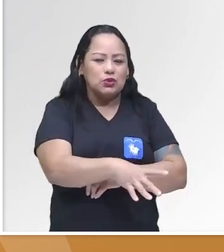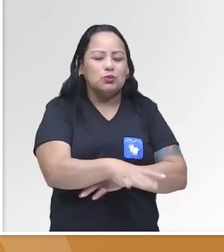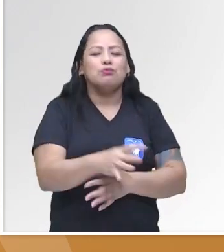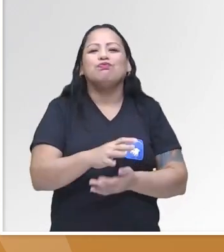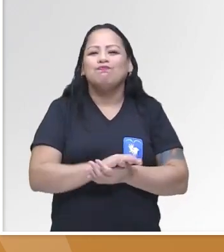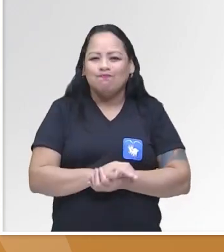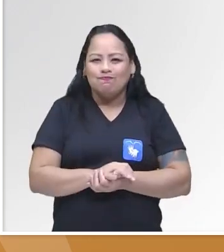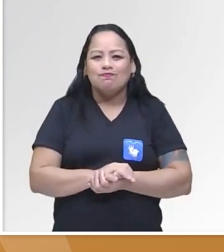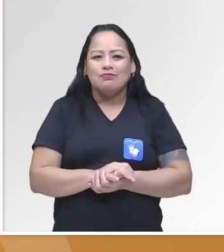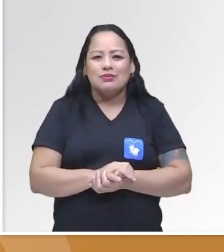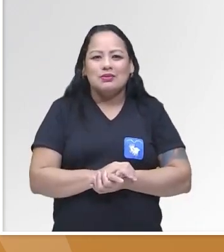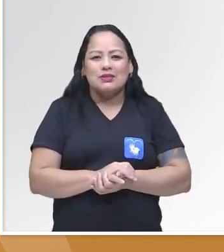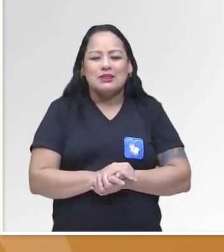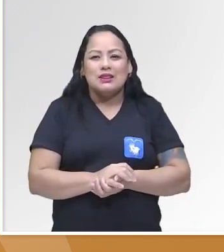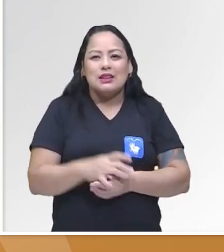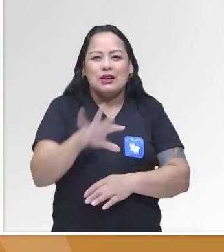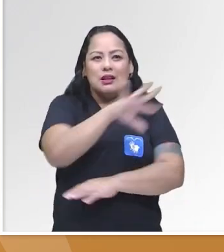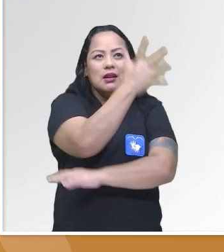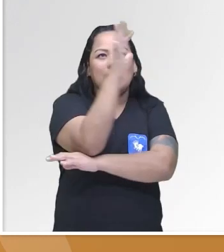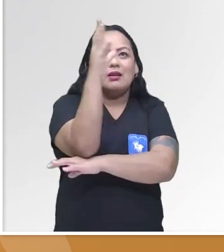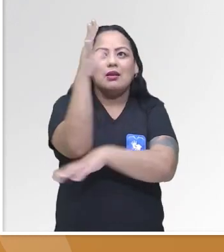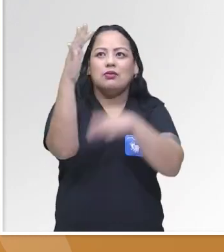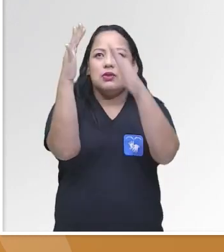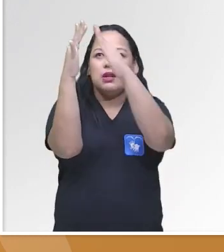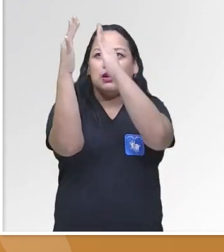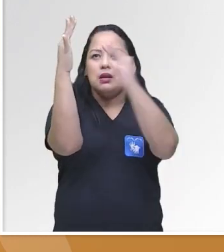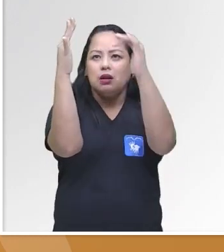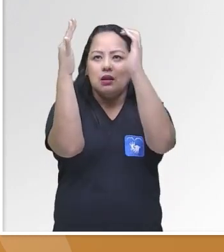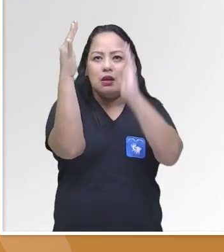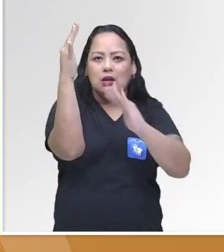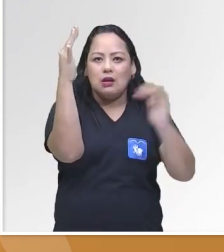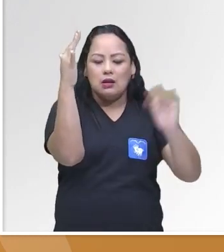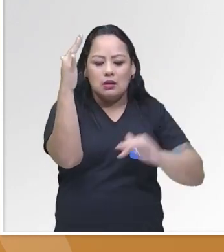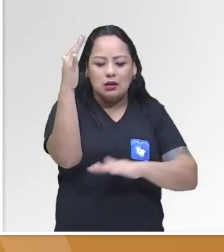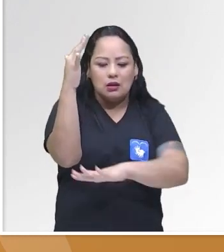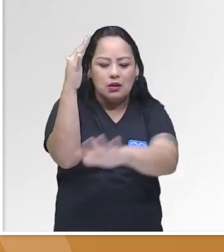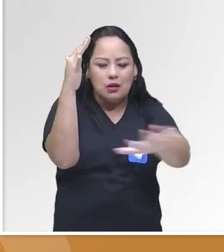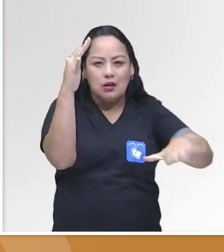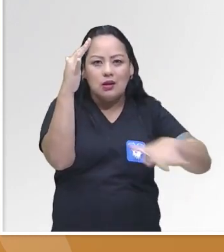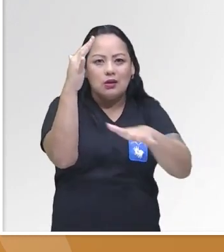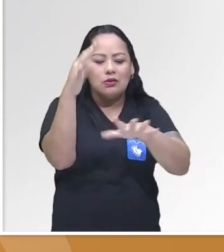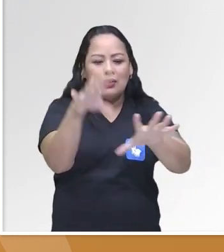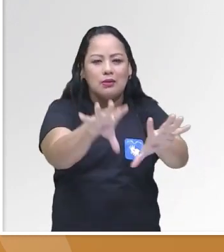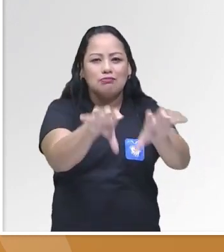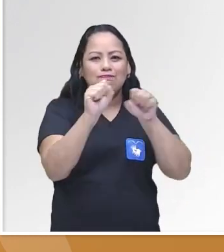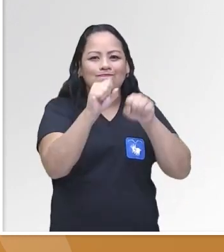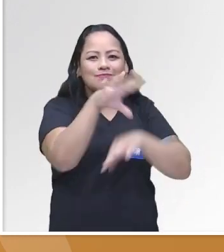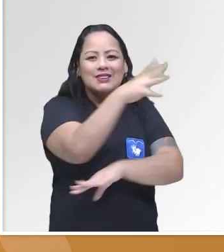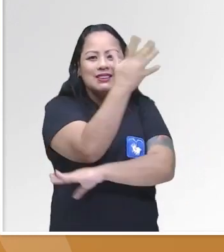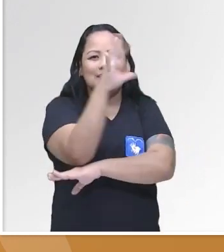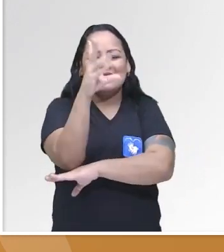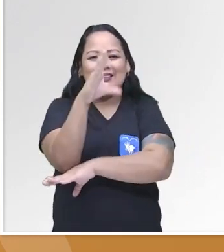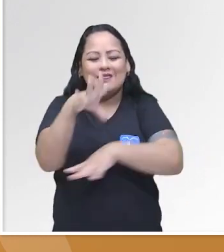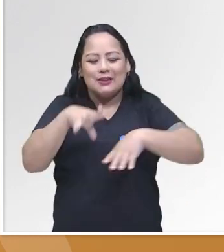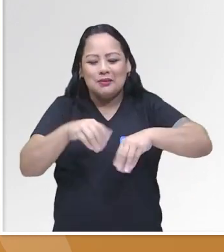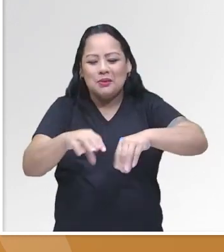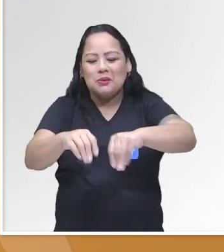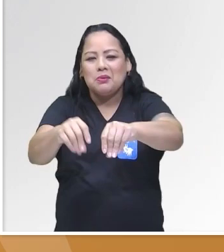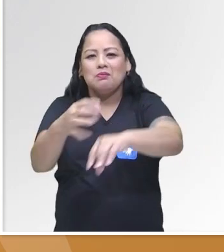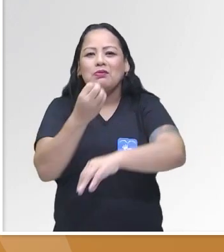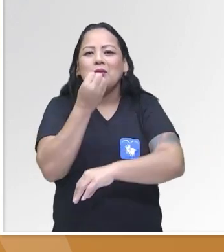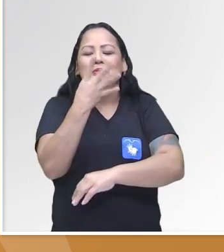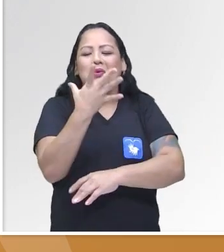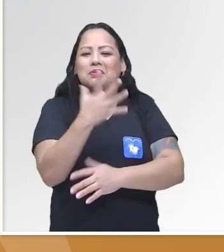Gente, a folha seca que cai no chão, ela vai ser ali captada pela natureza. Vai virar um adubo natural